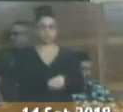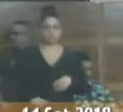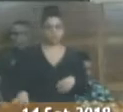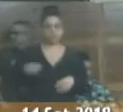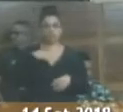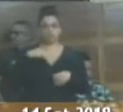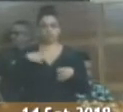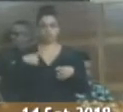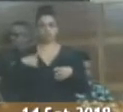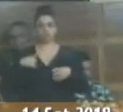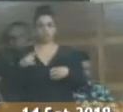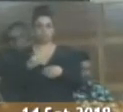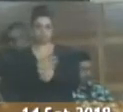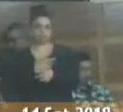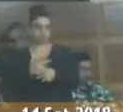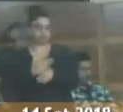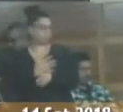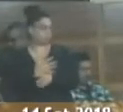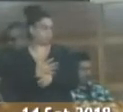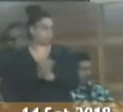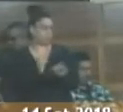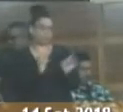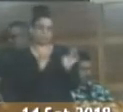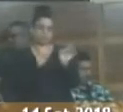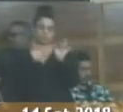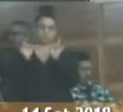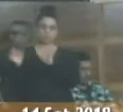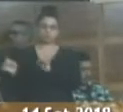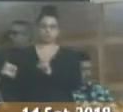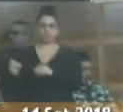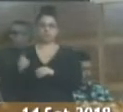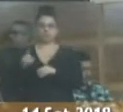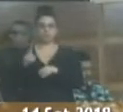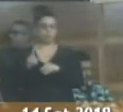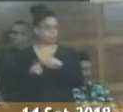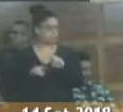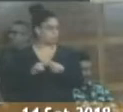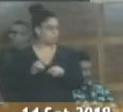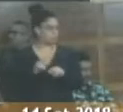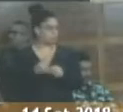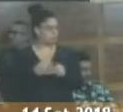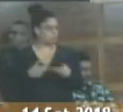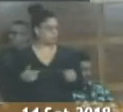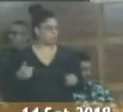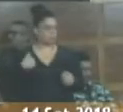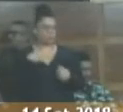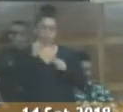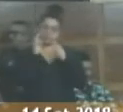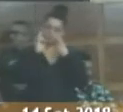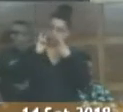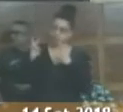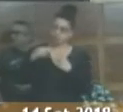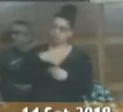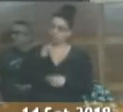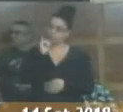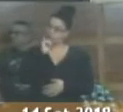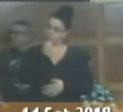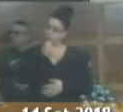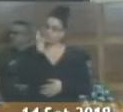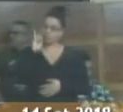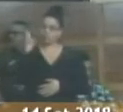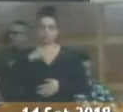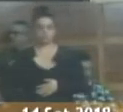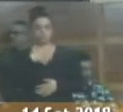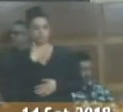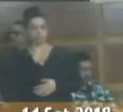na cidade hoje, vendendo seu artesanato? Eu mesmo fico muito triste ver os parentes